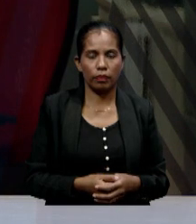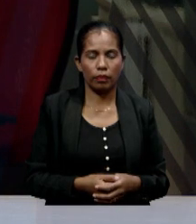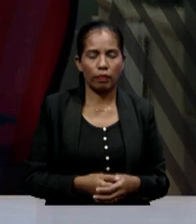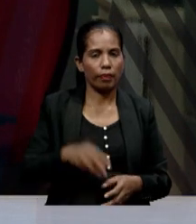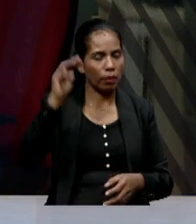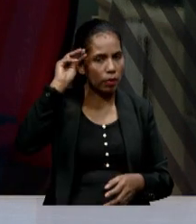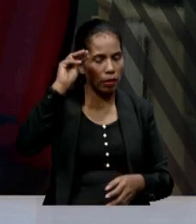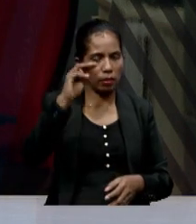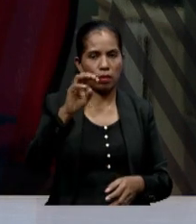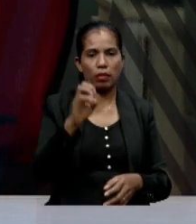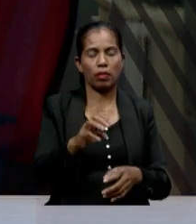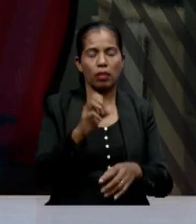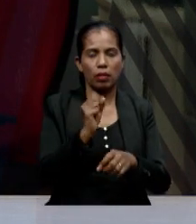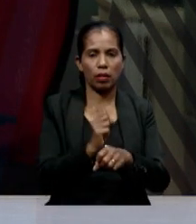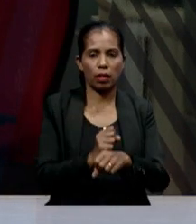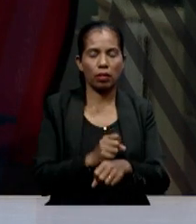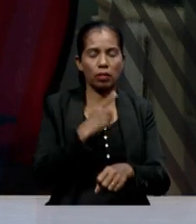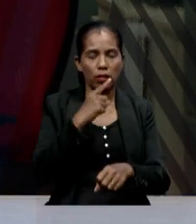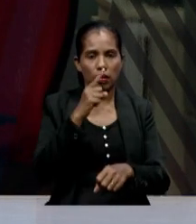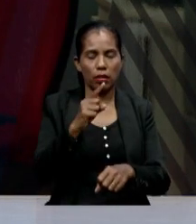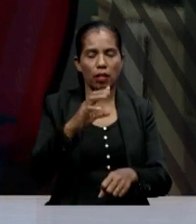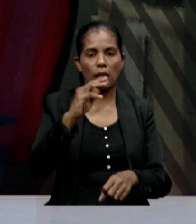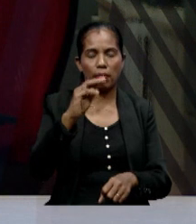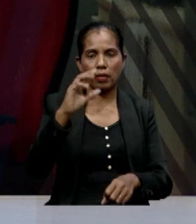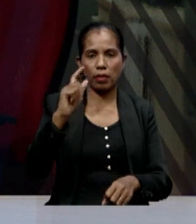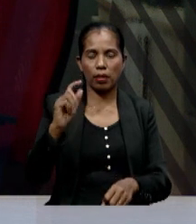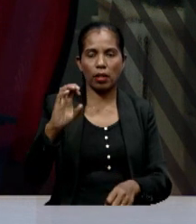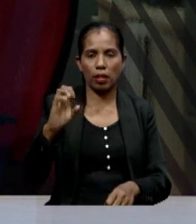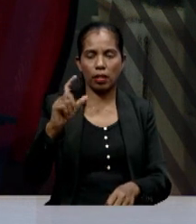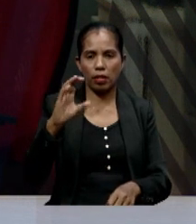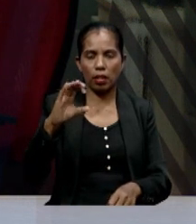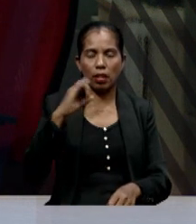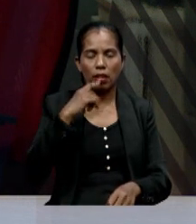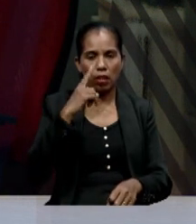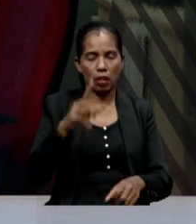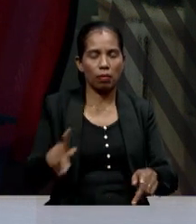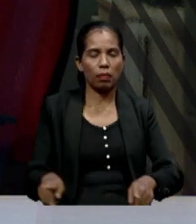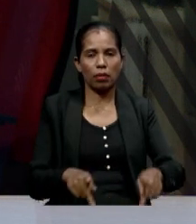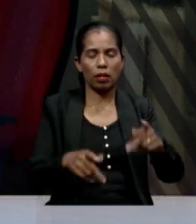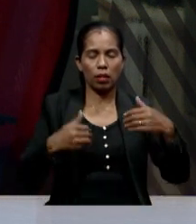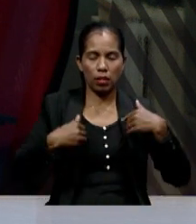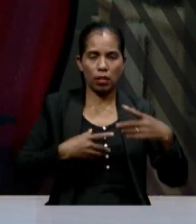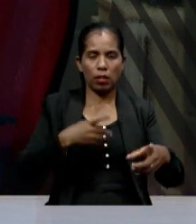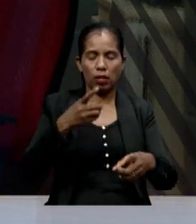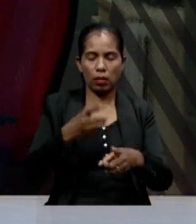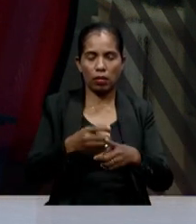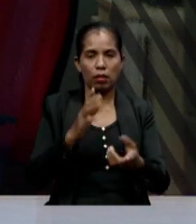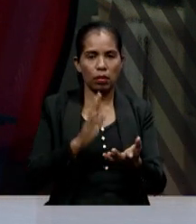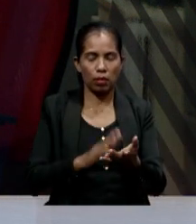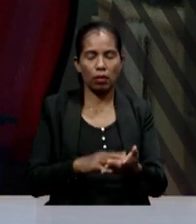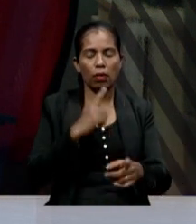Ministro do Ensino Superior, Longuinhos dos Santos, considera público e direito a critica a qualidade do ensino superior.